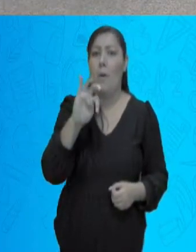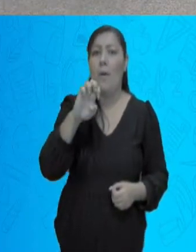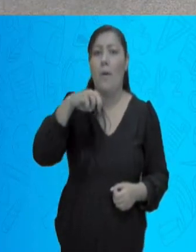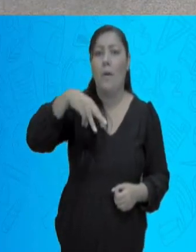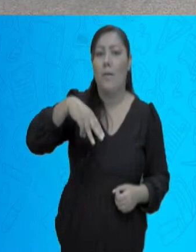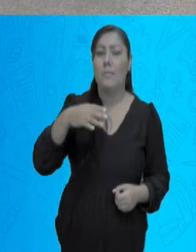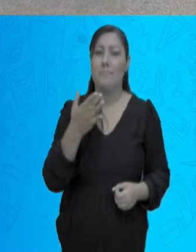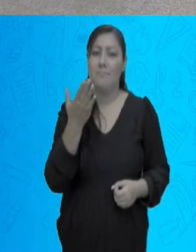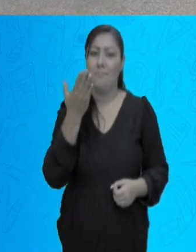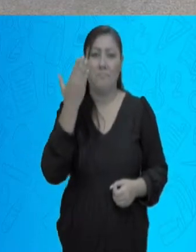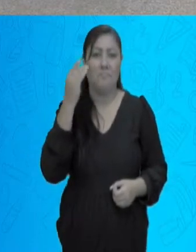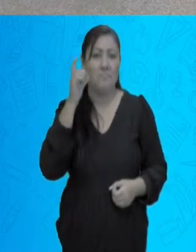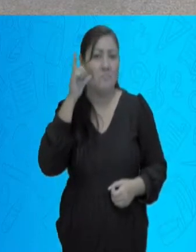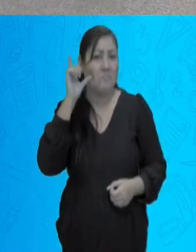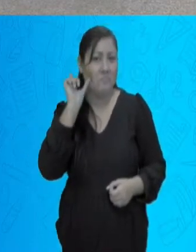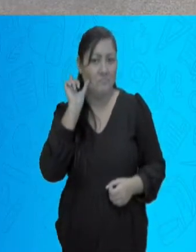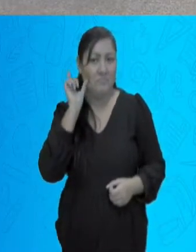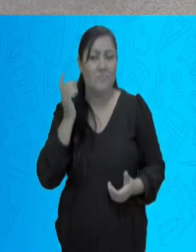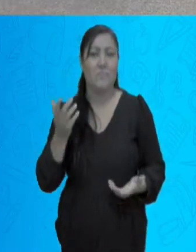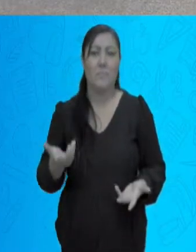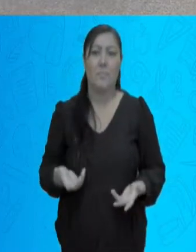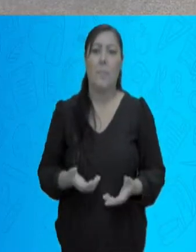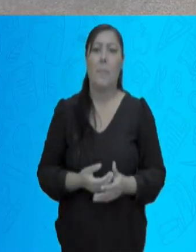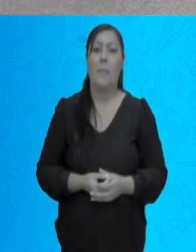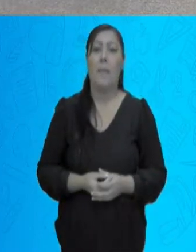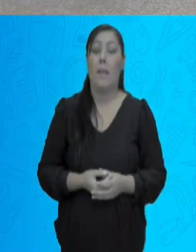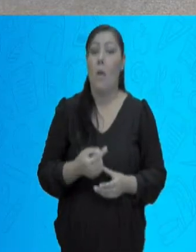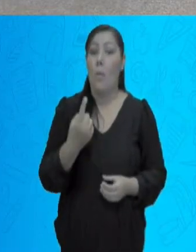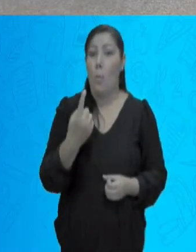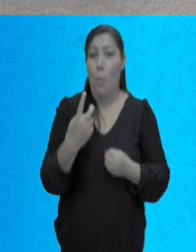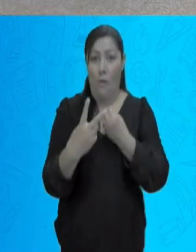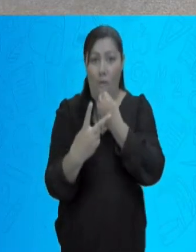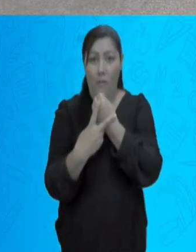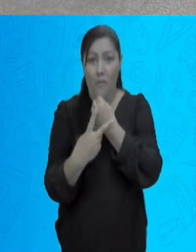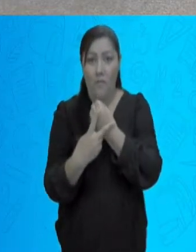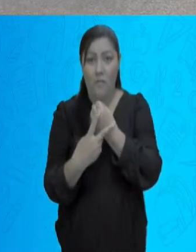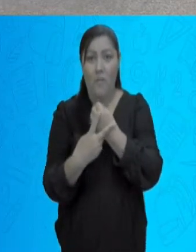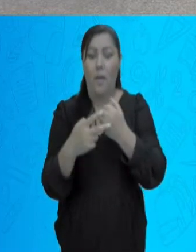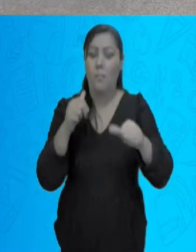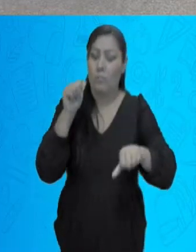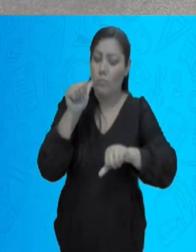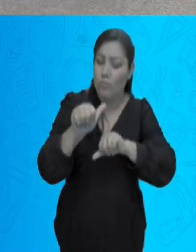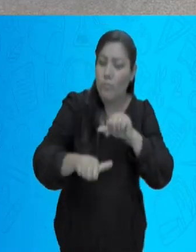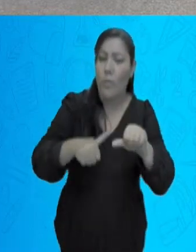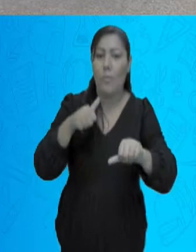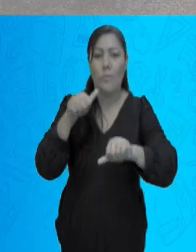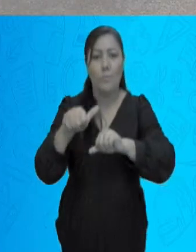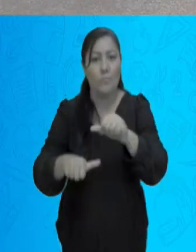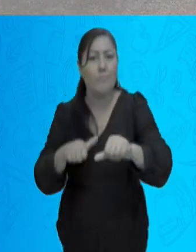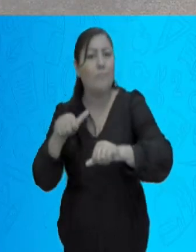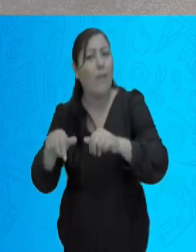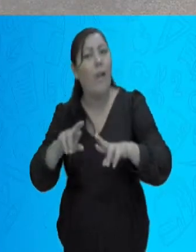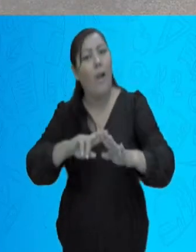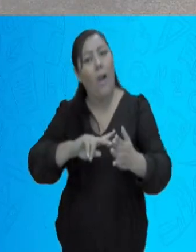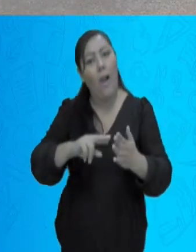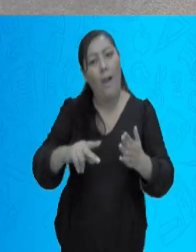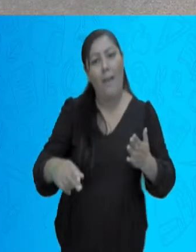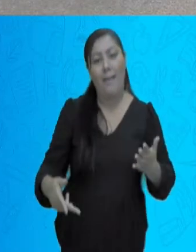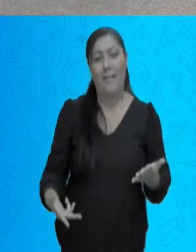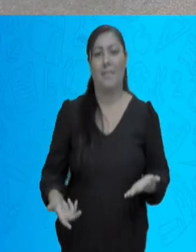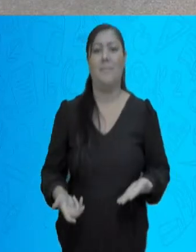informações. Portanto, um verbo pode se flexionar de muitas